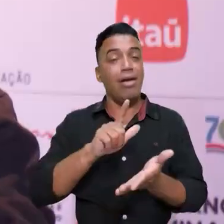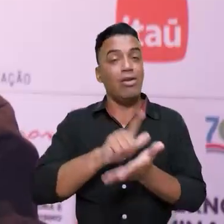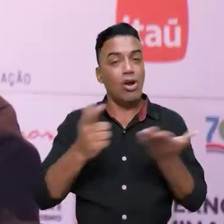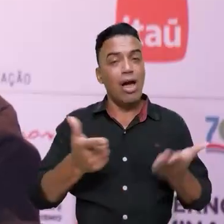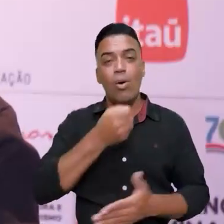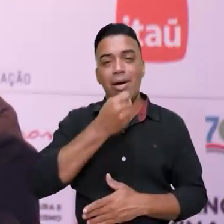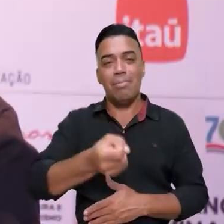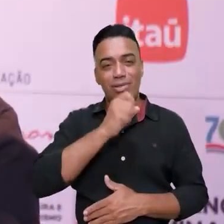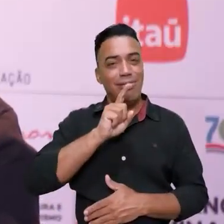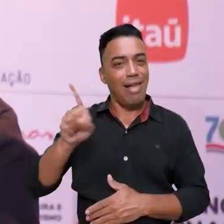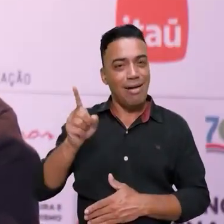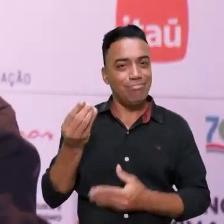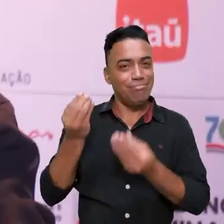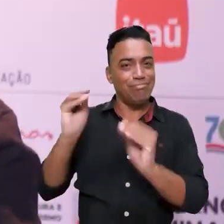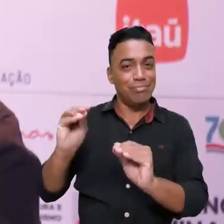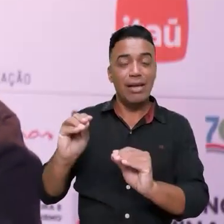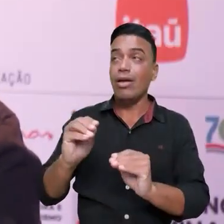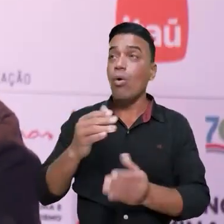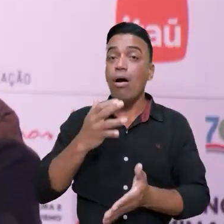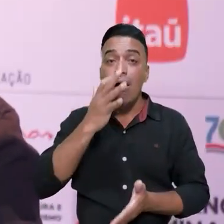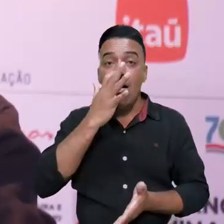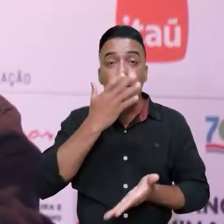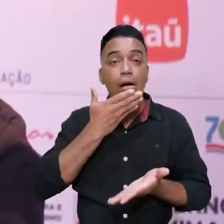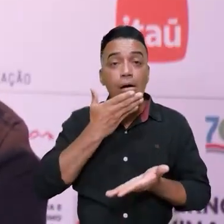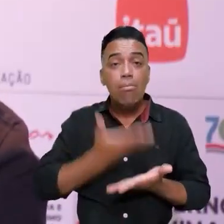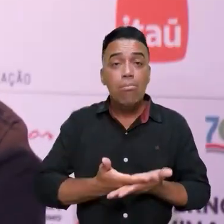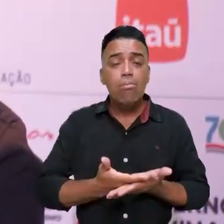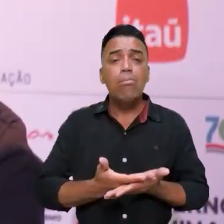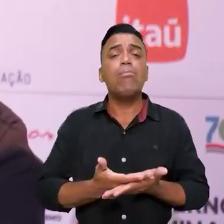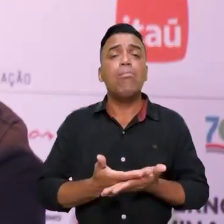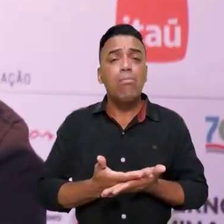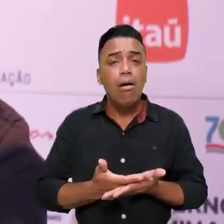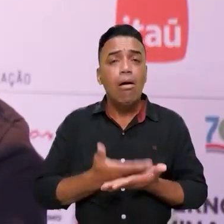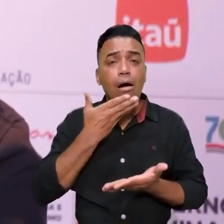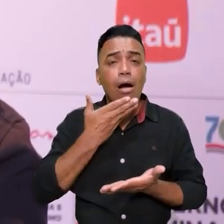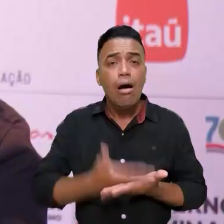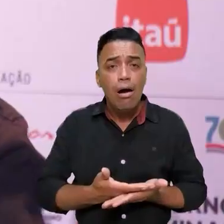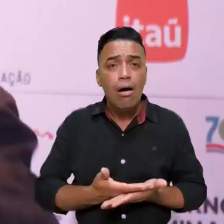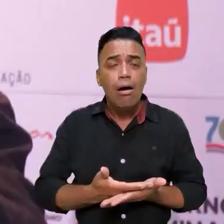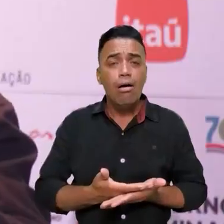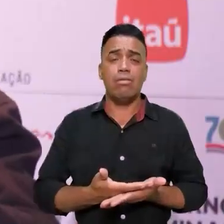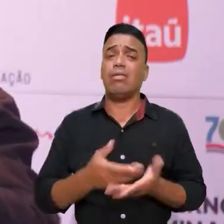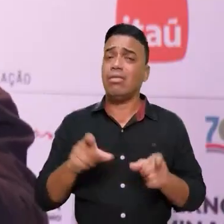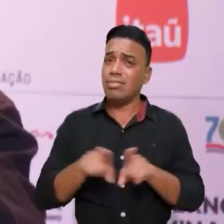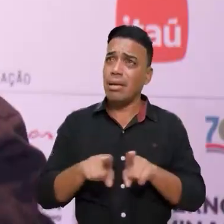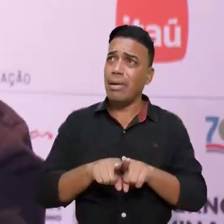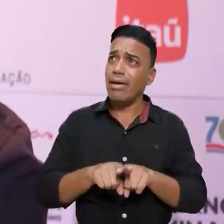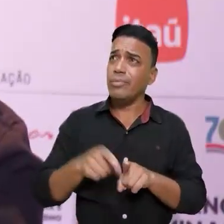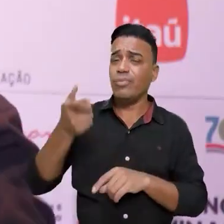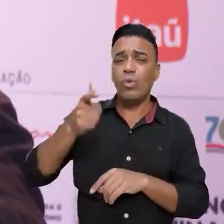E eu fiquei muito impressionado com isso. Muito impressionado. Como muito impressionado também, enfim,